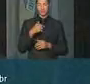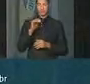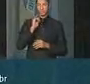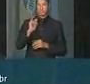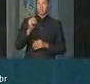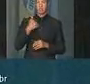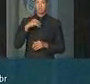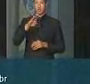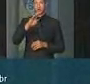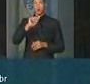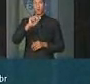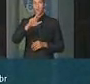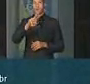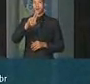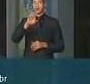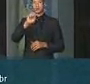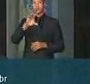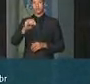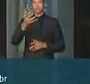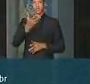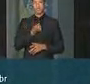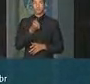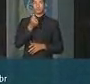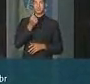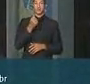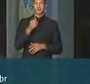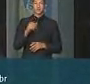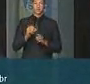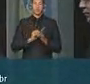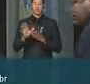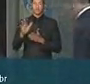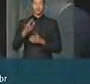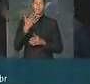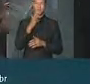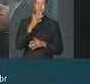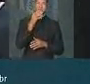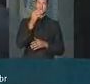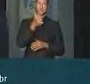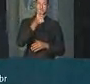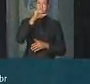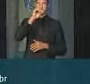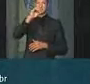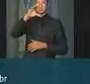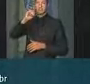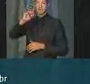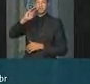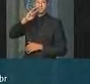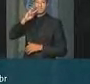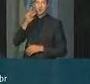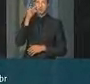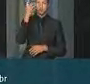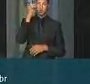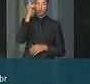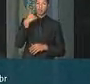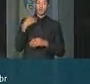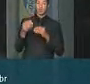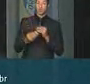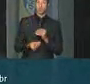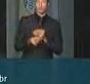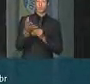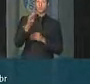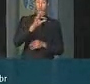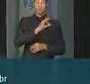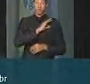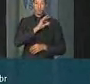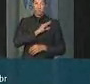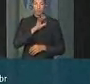ele eu Barusco recebi depositou-se no exterior cerca de 100 milhões de dólares estou devolvendo a